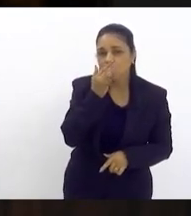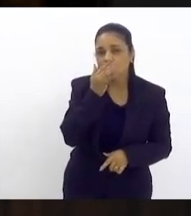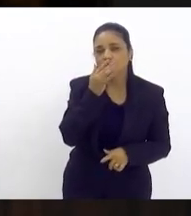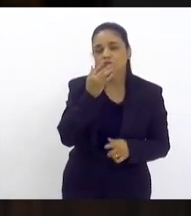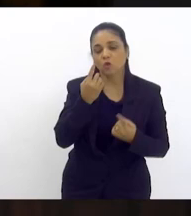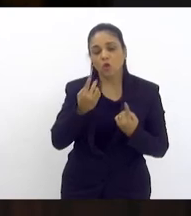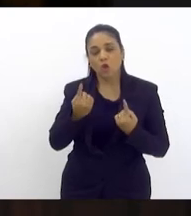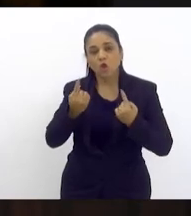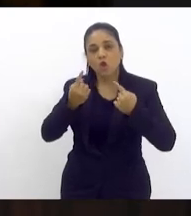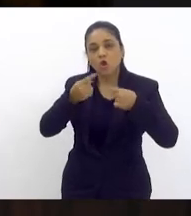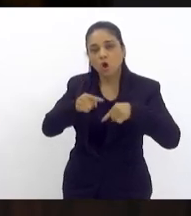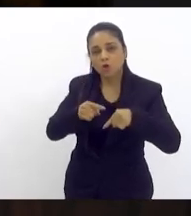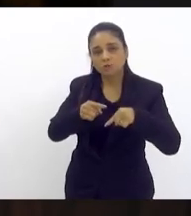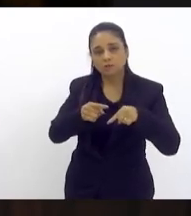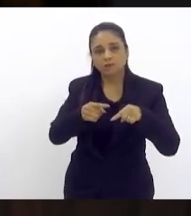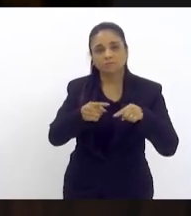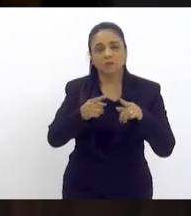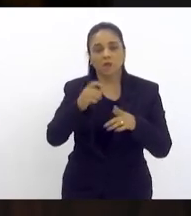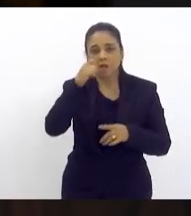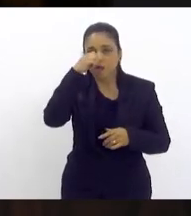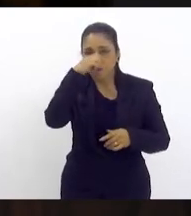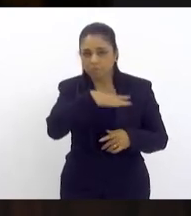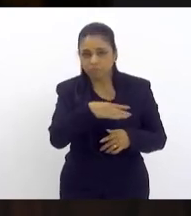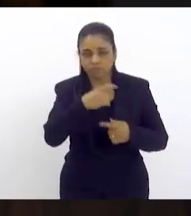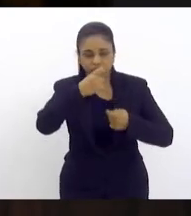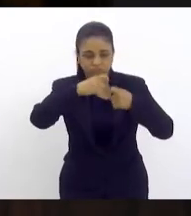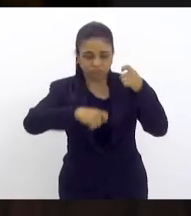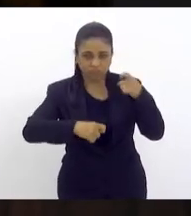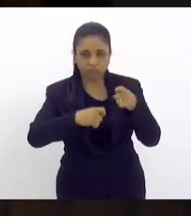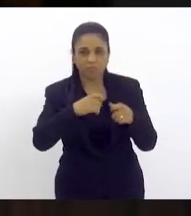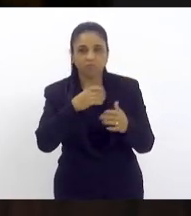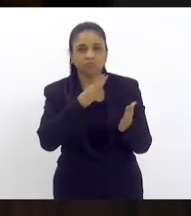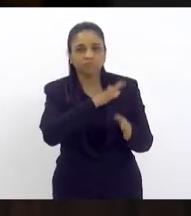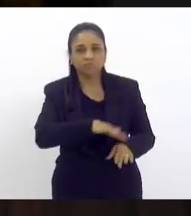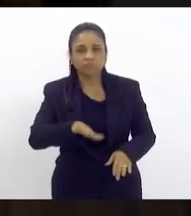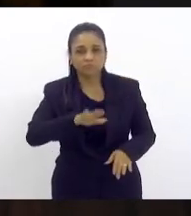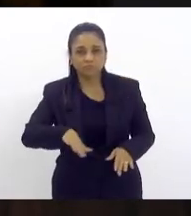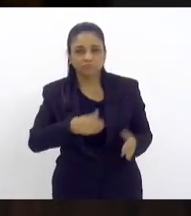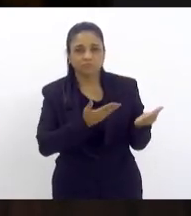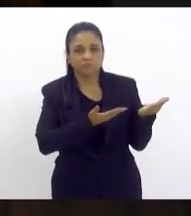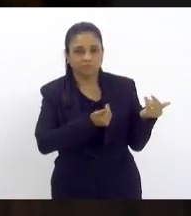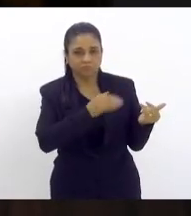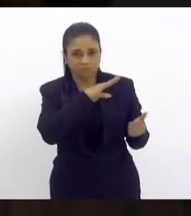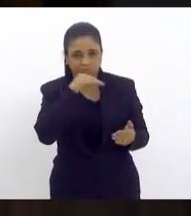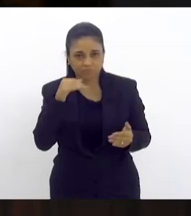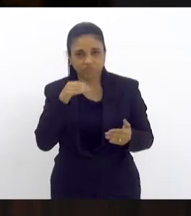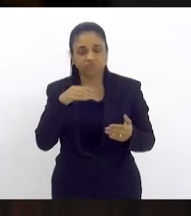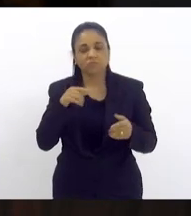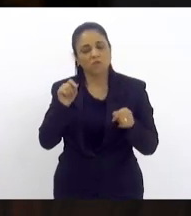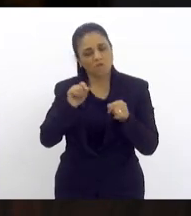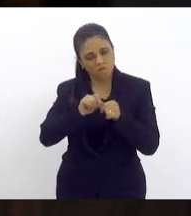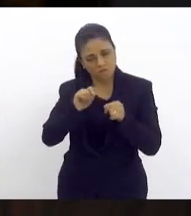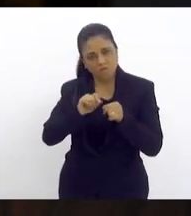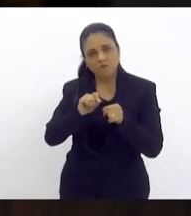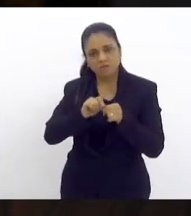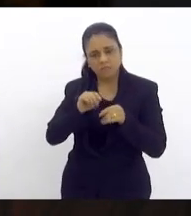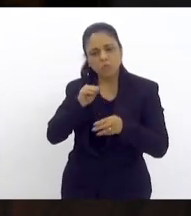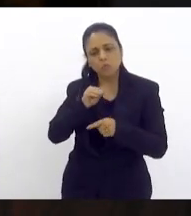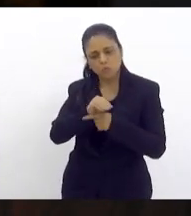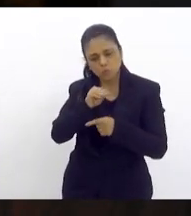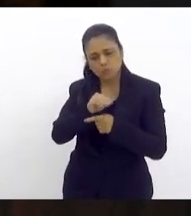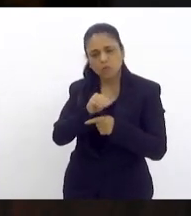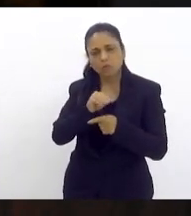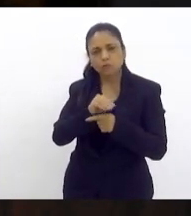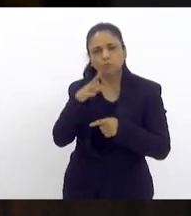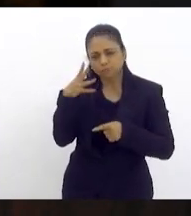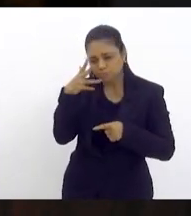combate o abuso exploração sexual de crianças e adolescentes vamos fazer bonito cuidando das nossas crianças